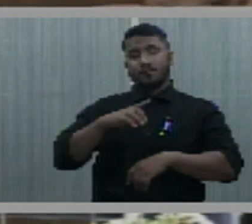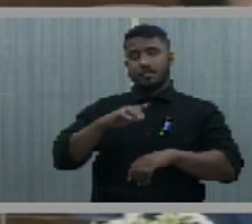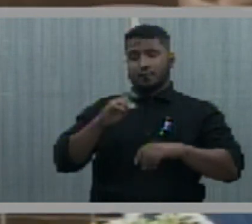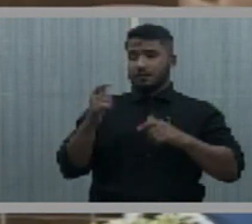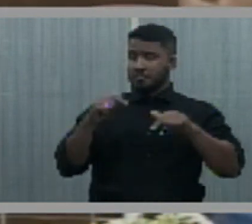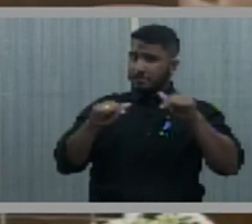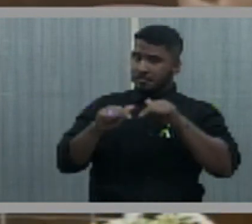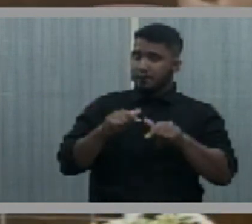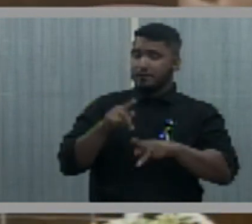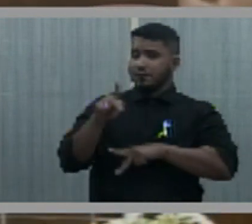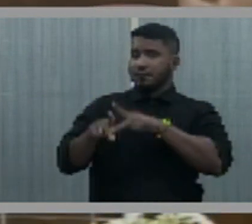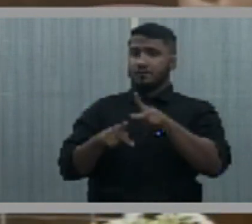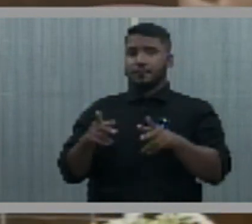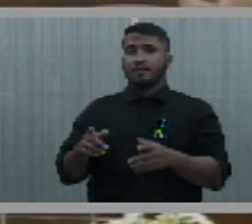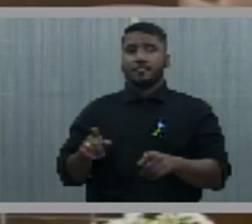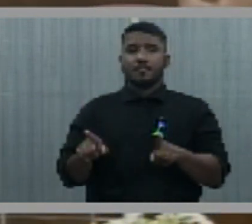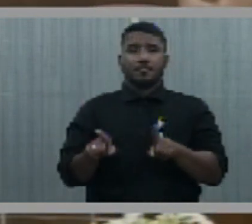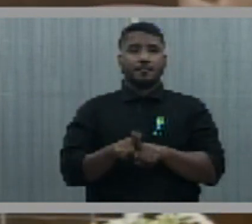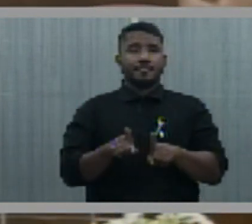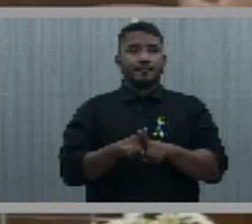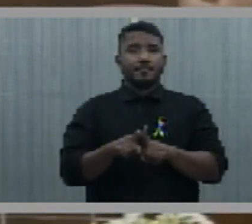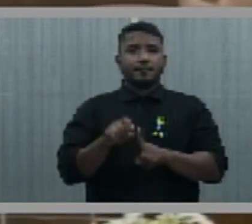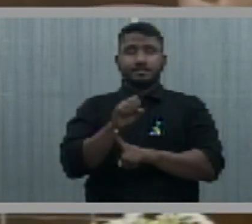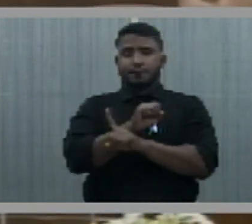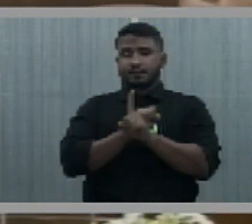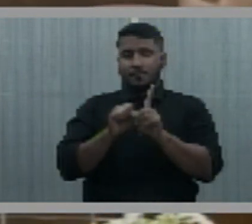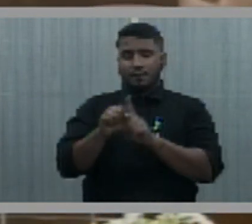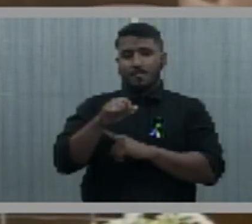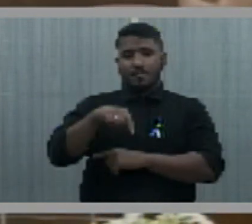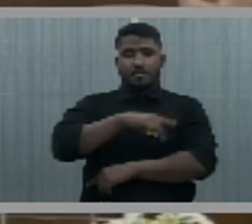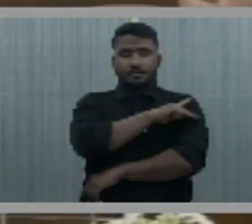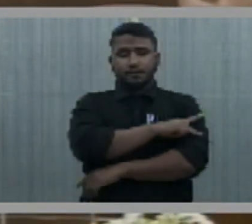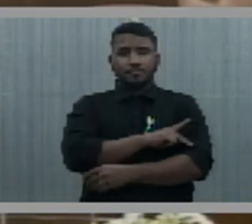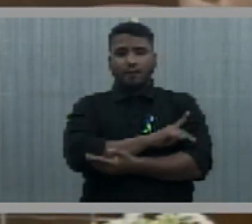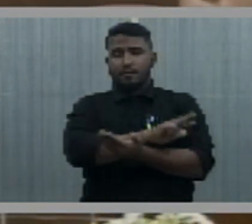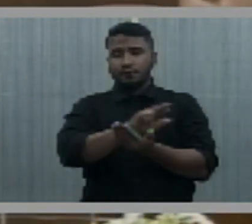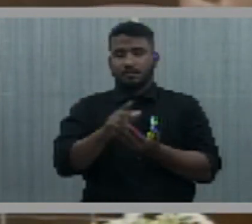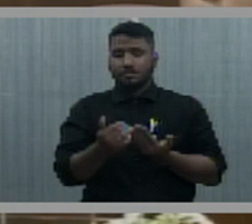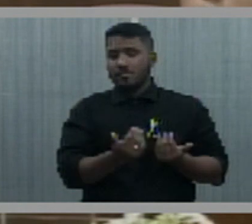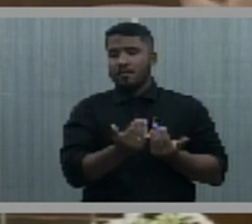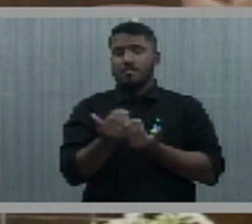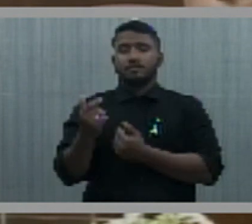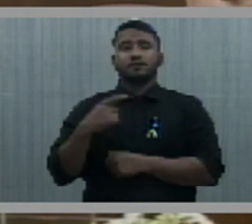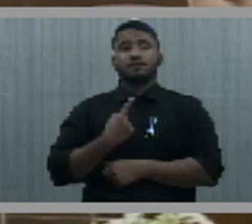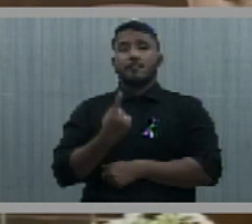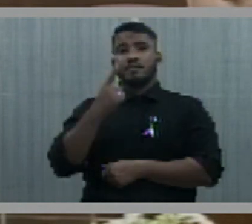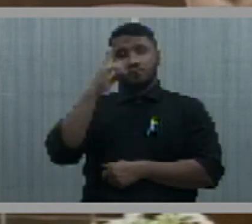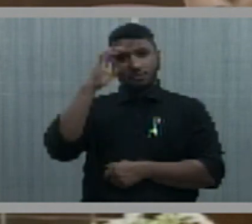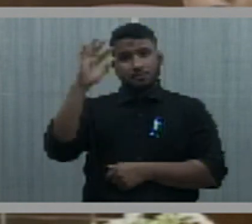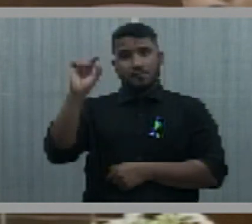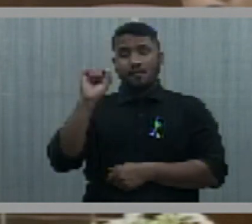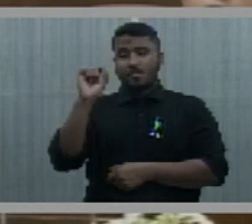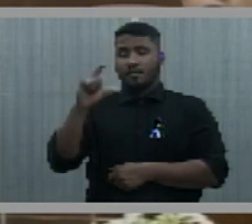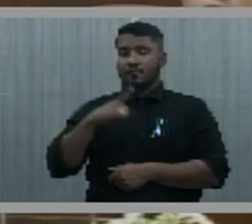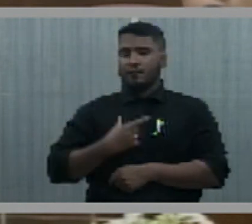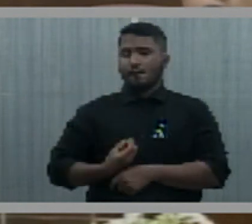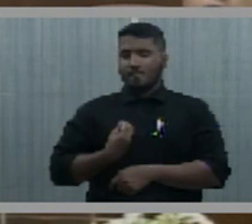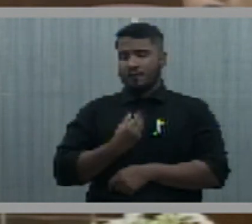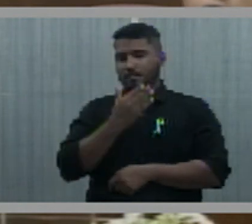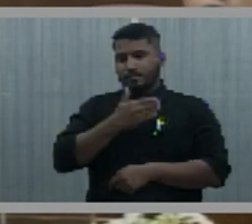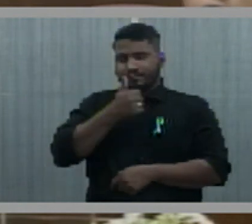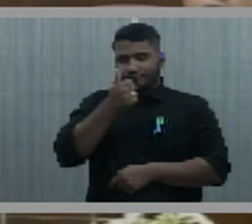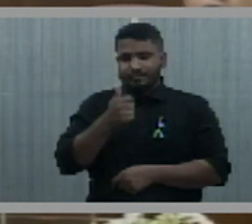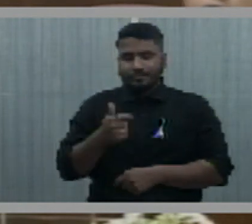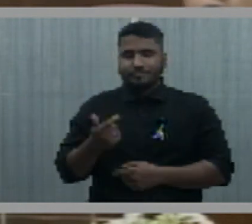empregos. Sem colocação na sociedade piauense, inúmeros jovens alimentam o único sonho, o sonho de um lugar melhor,